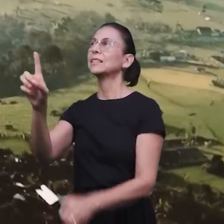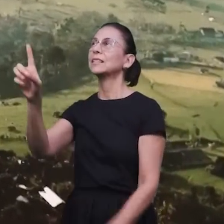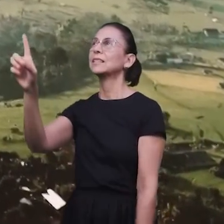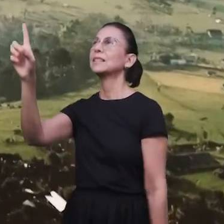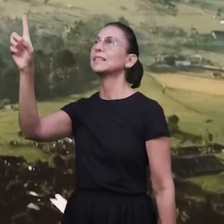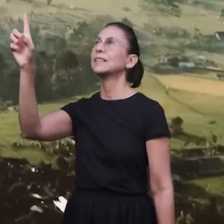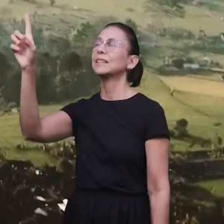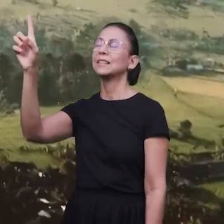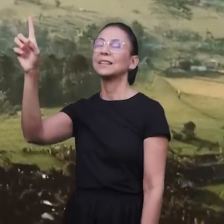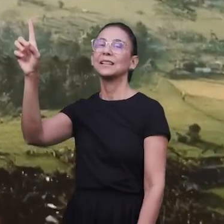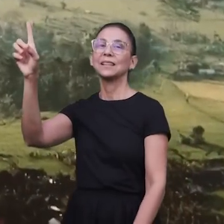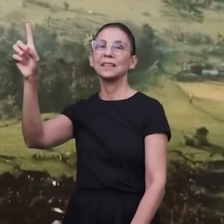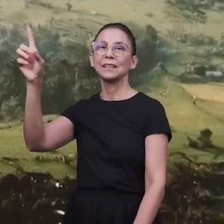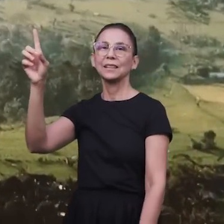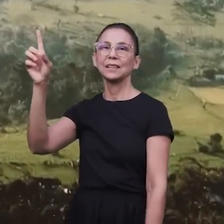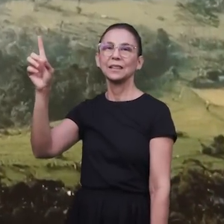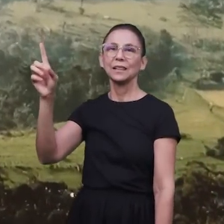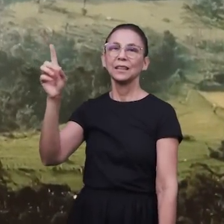estará